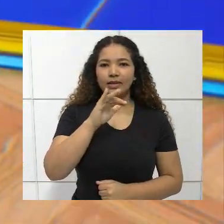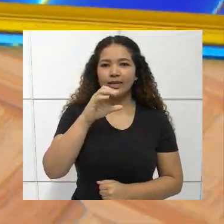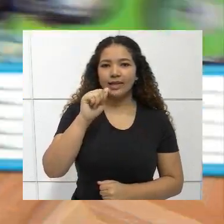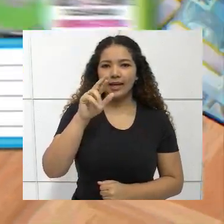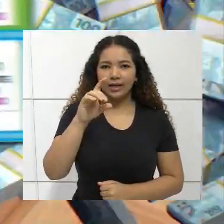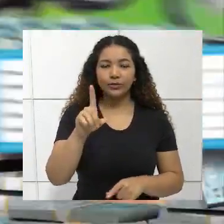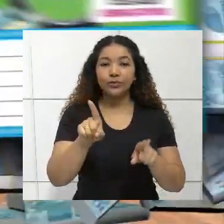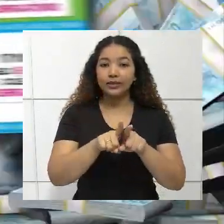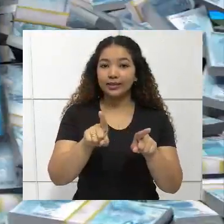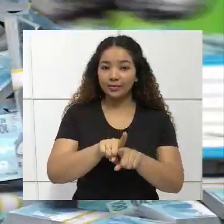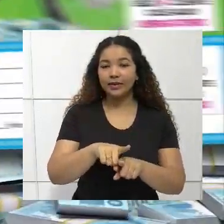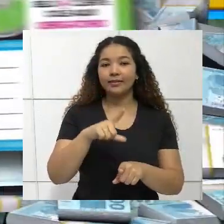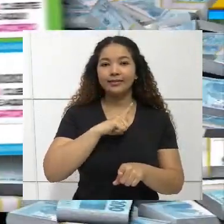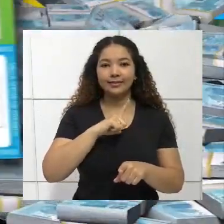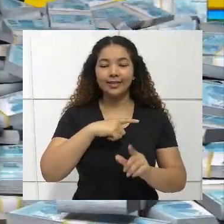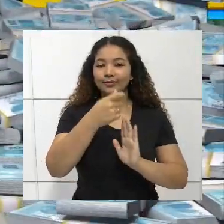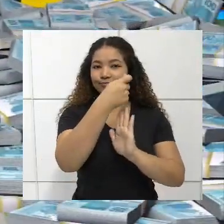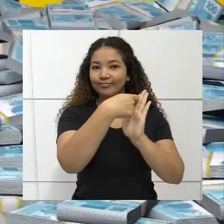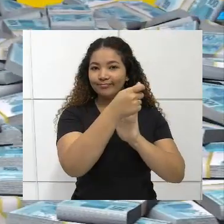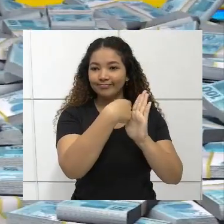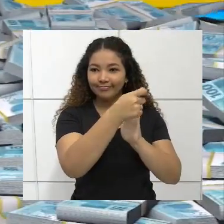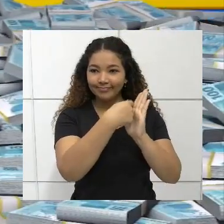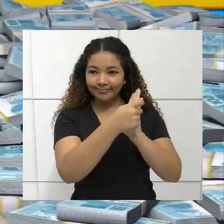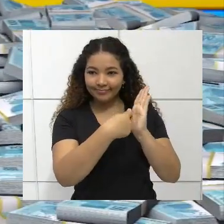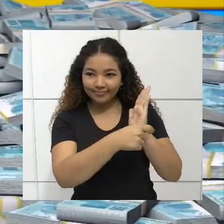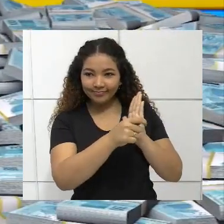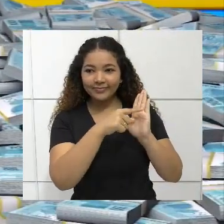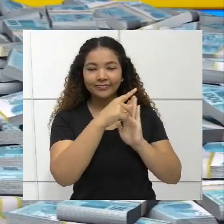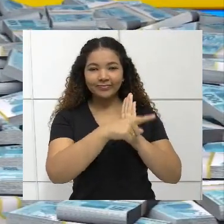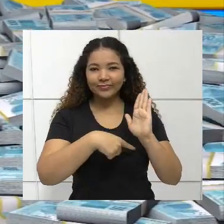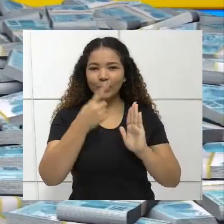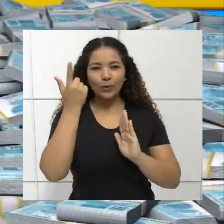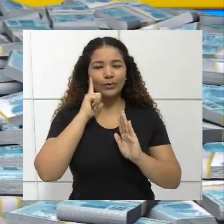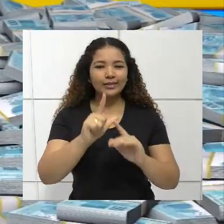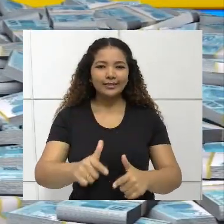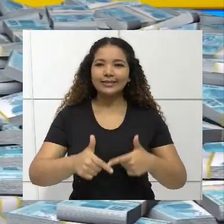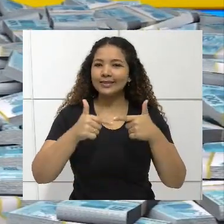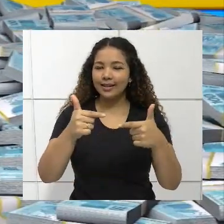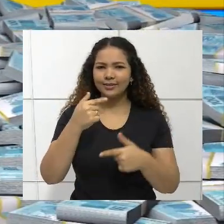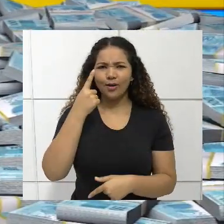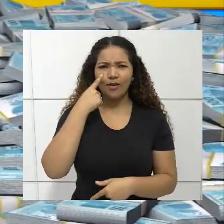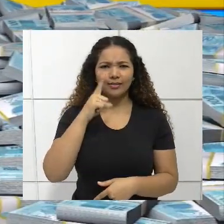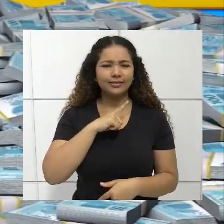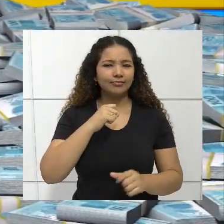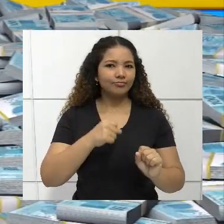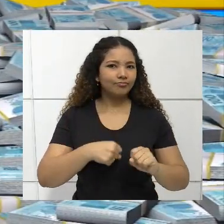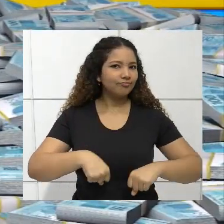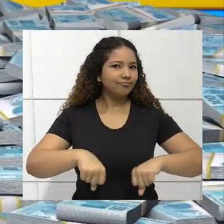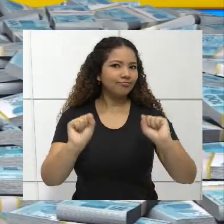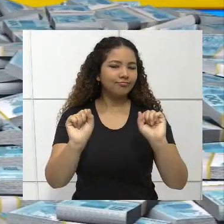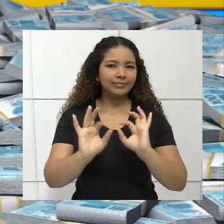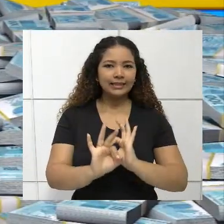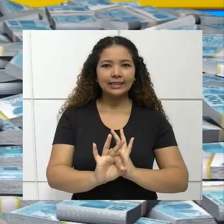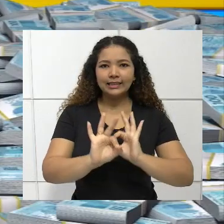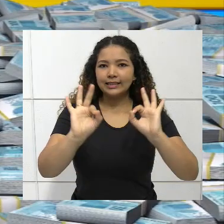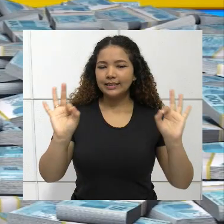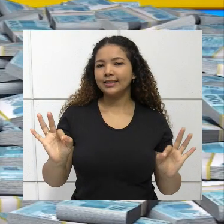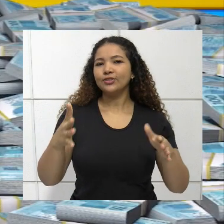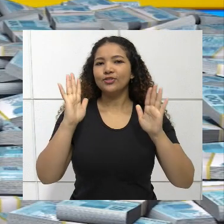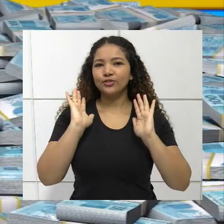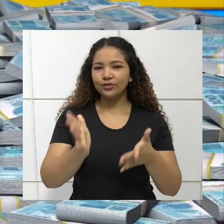mega show de prêmios. Faça sempre a sua sorte brilhar. Olha que Honda Bros 0 km